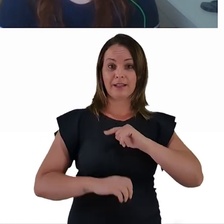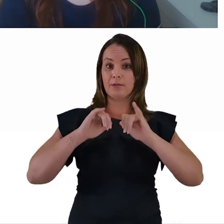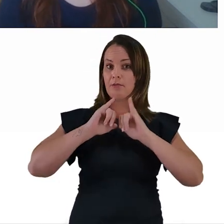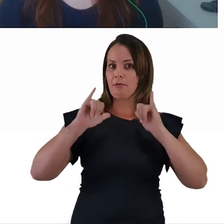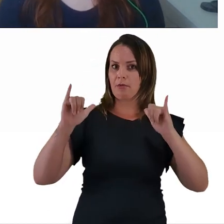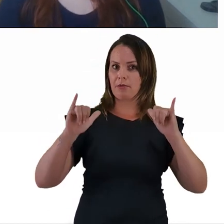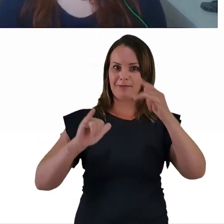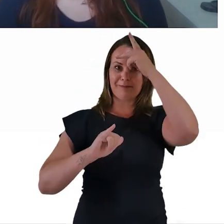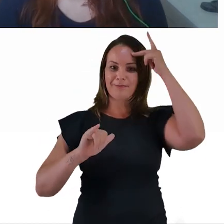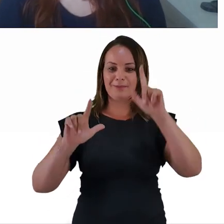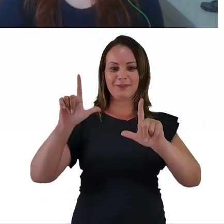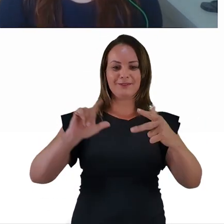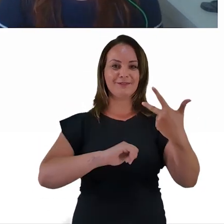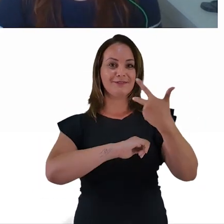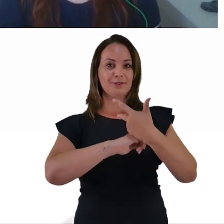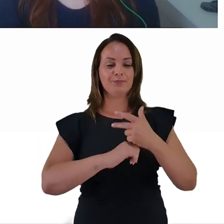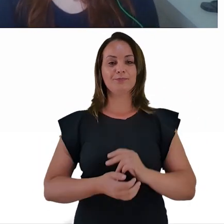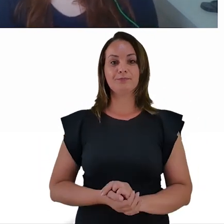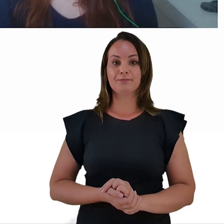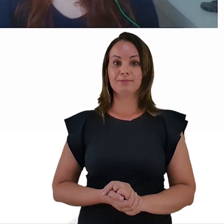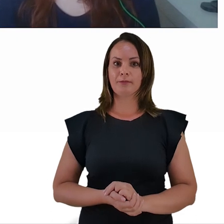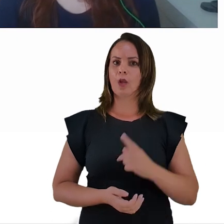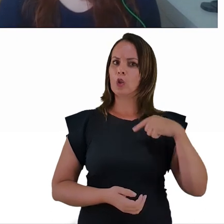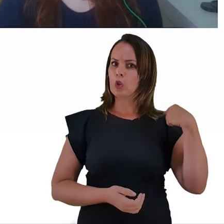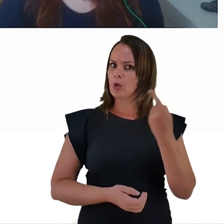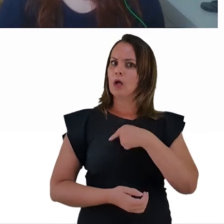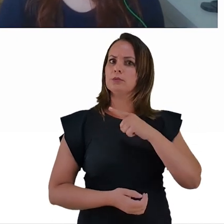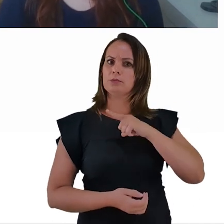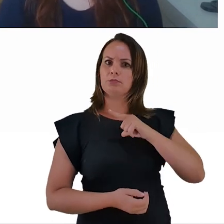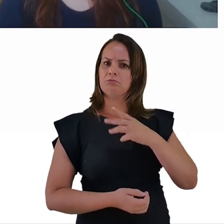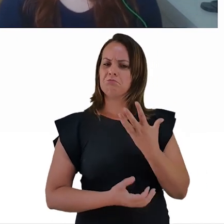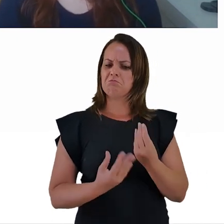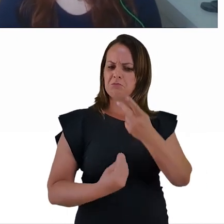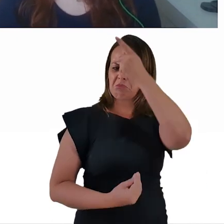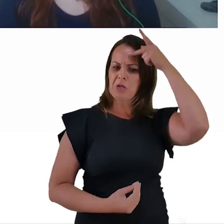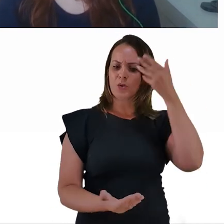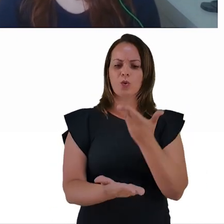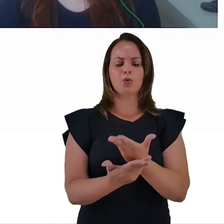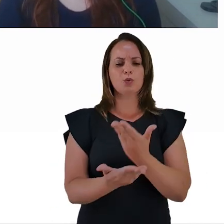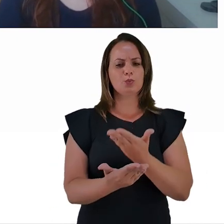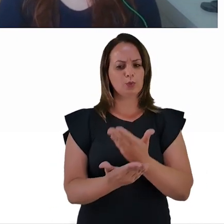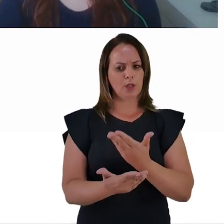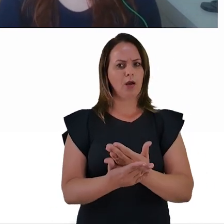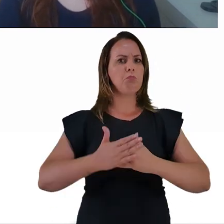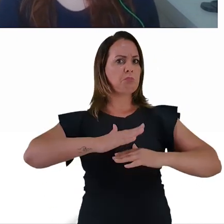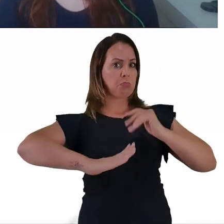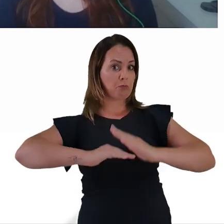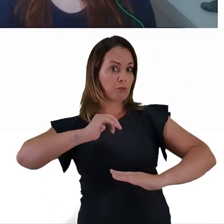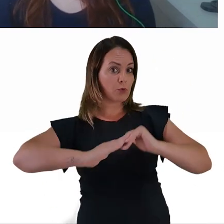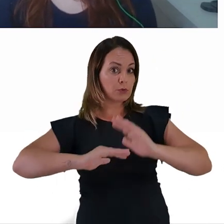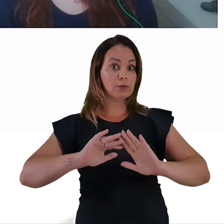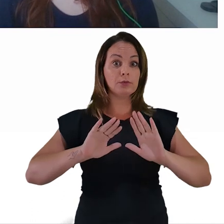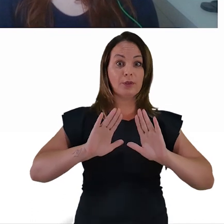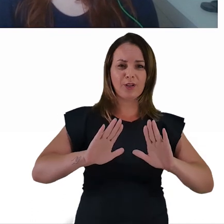tranquila? Bom, a gente tem muita gente aí estudando isso, então fiquem tranquilos que a gente está procurando